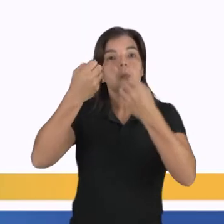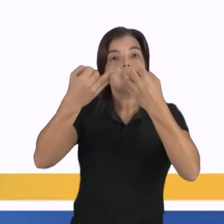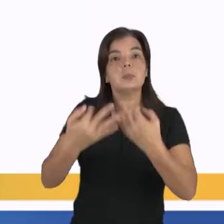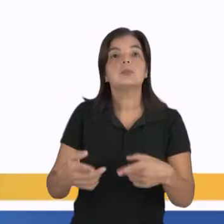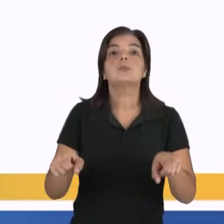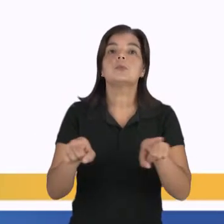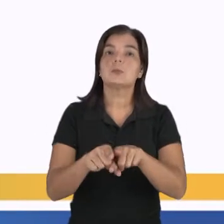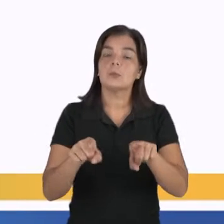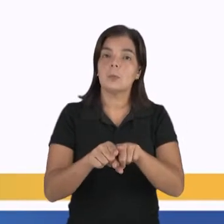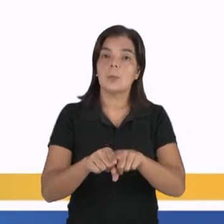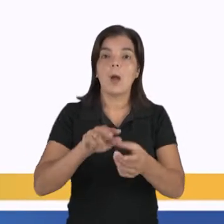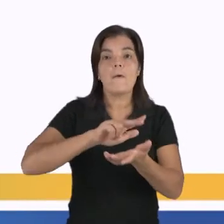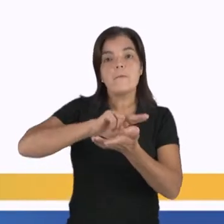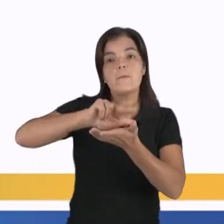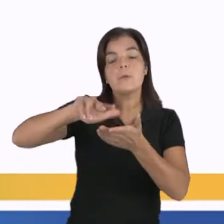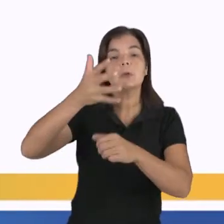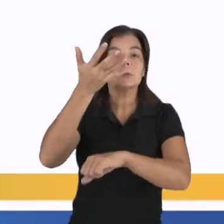aqui,